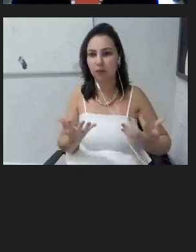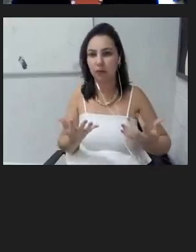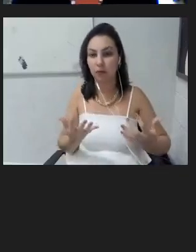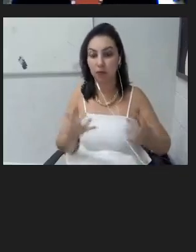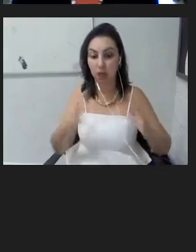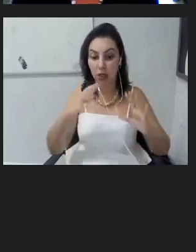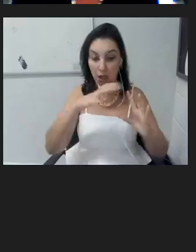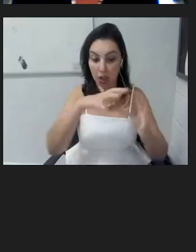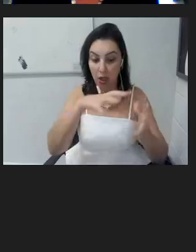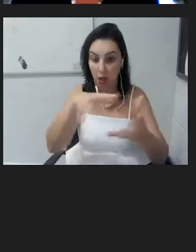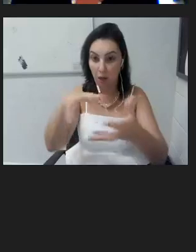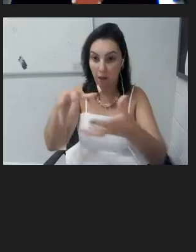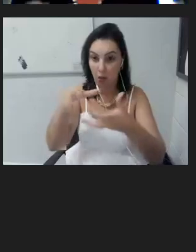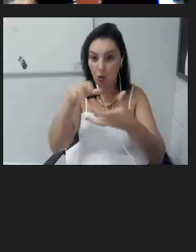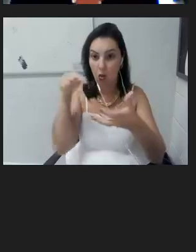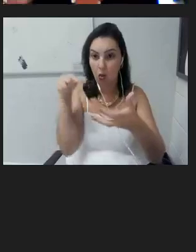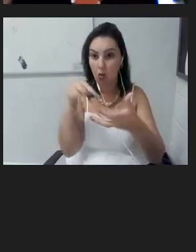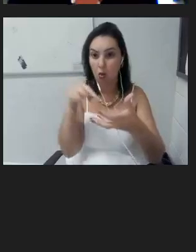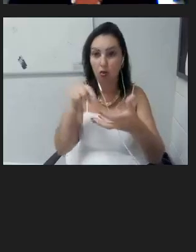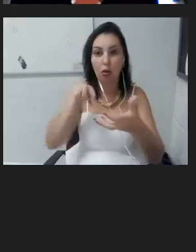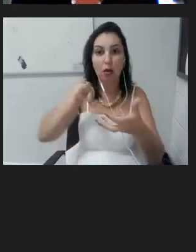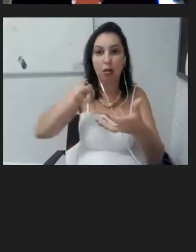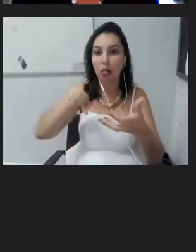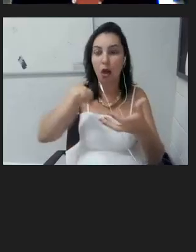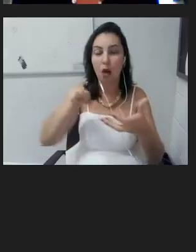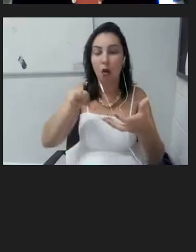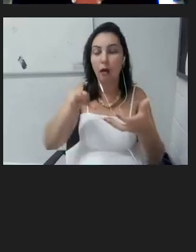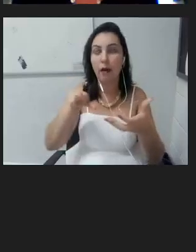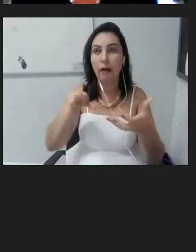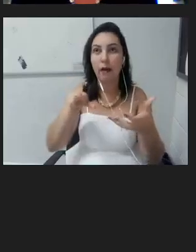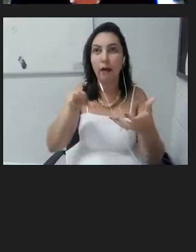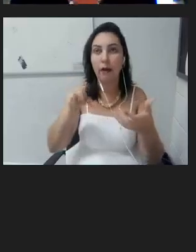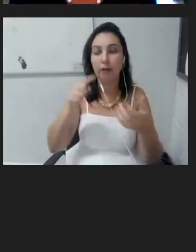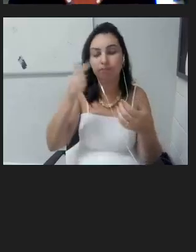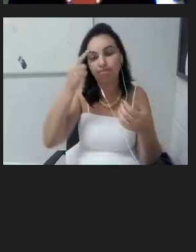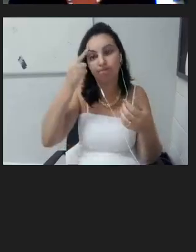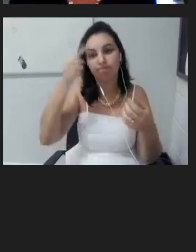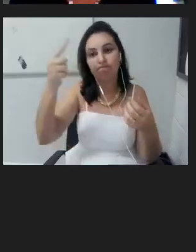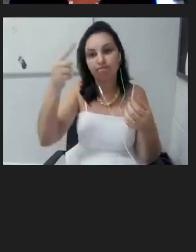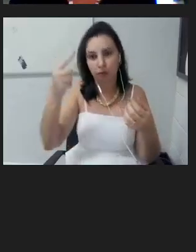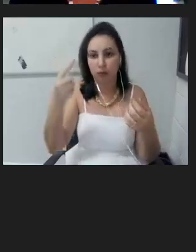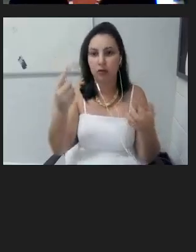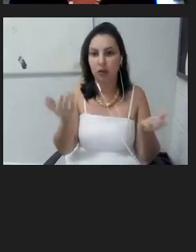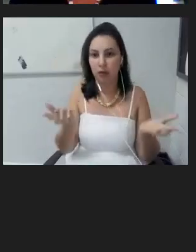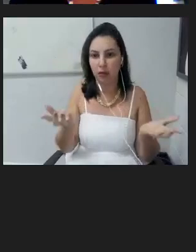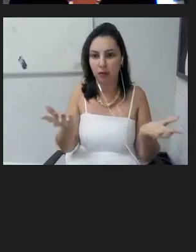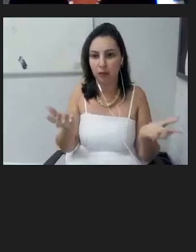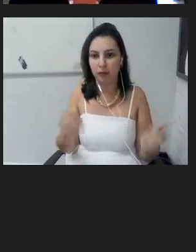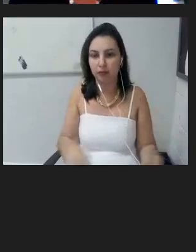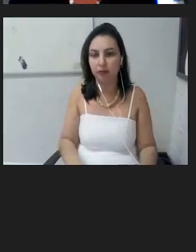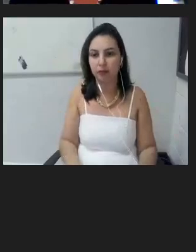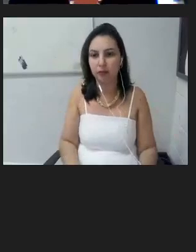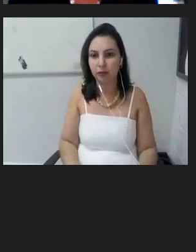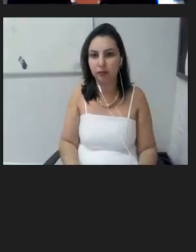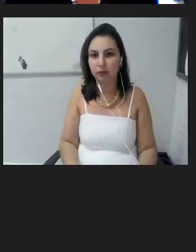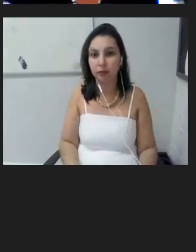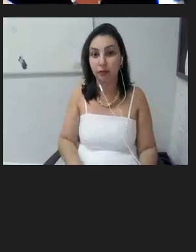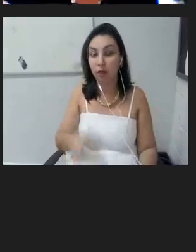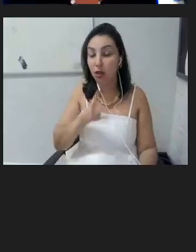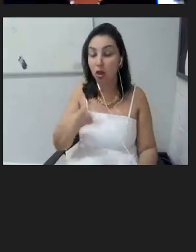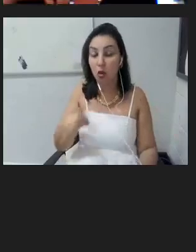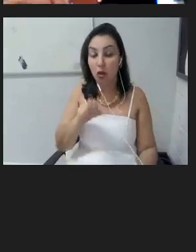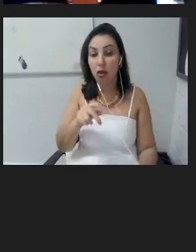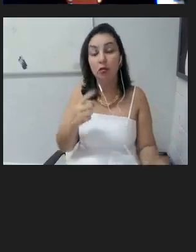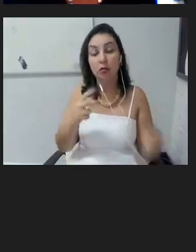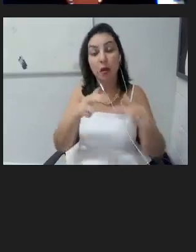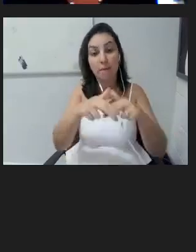mundo, ele não é como eu gostaria que ele fosse, e não é mesmo. Por isso que as